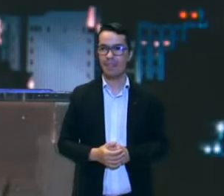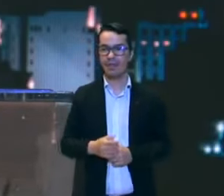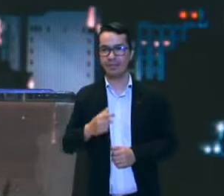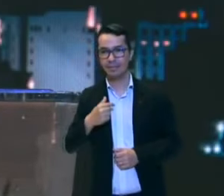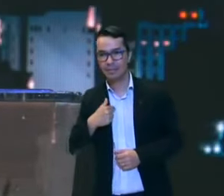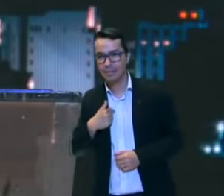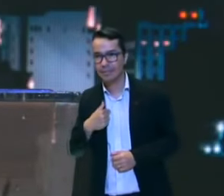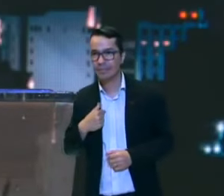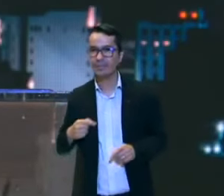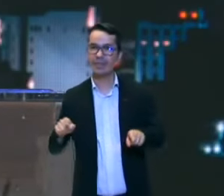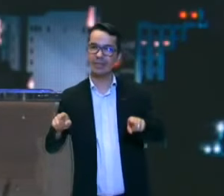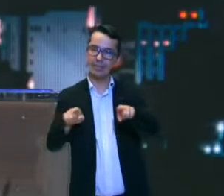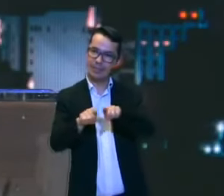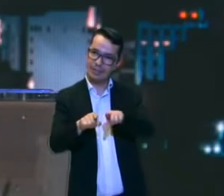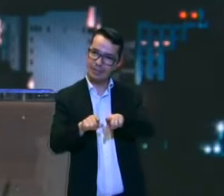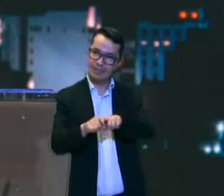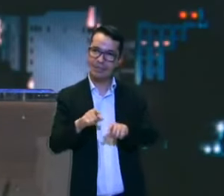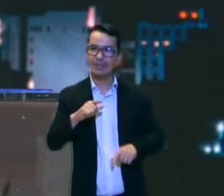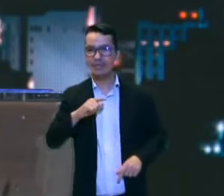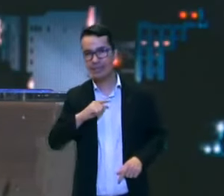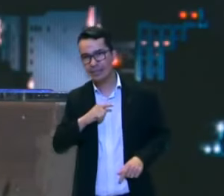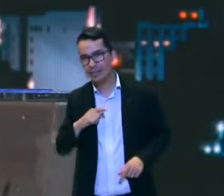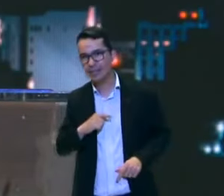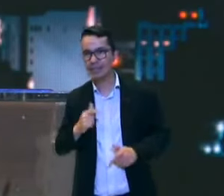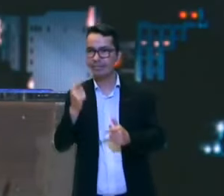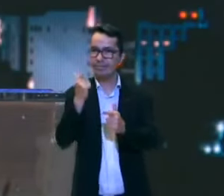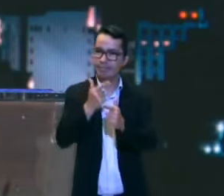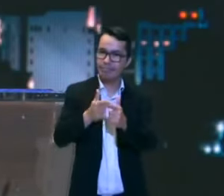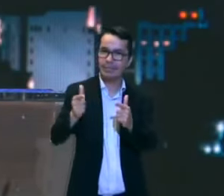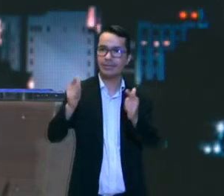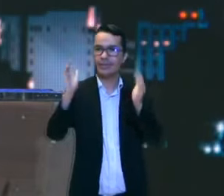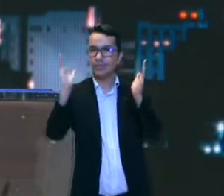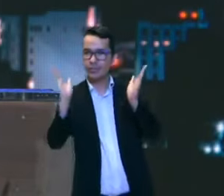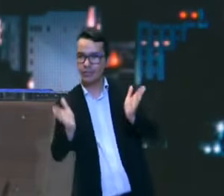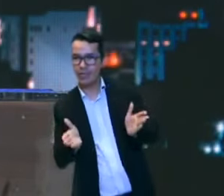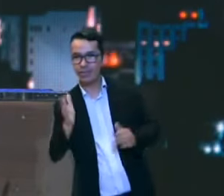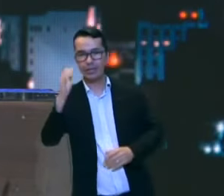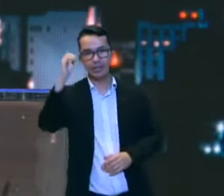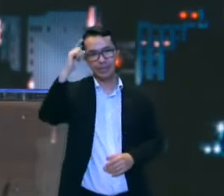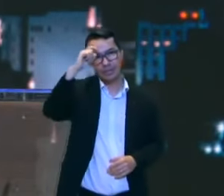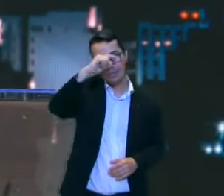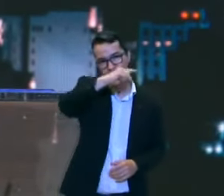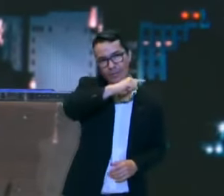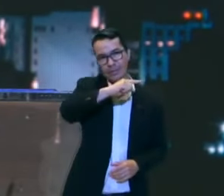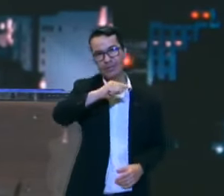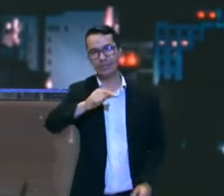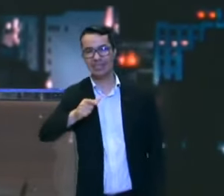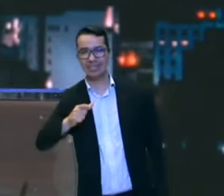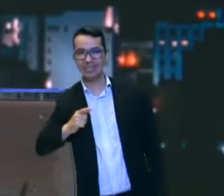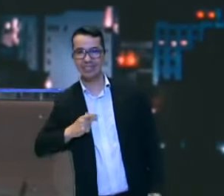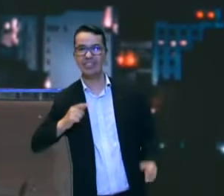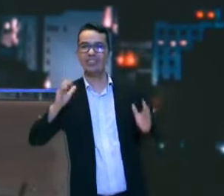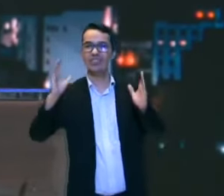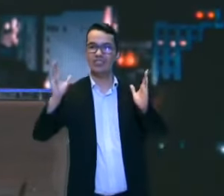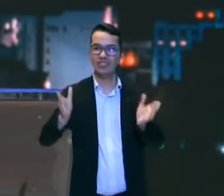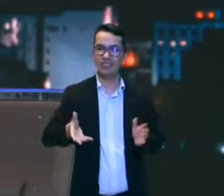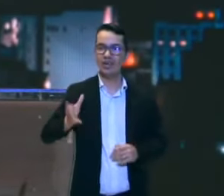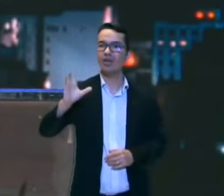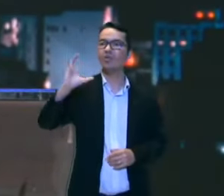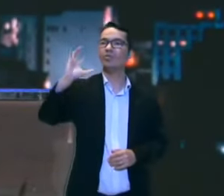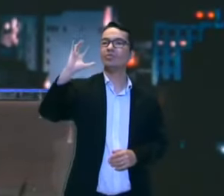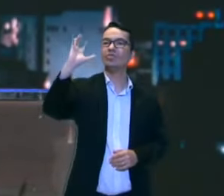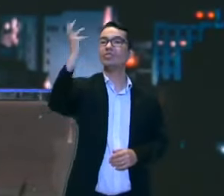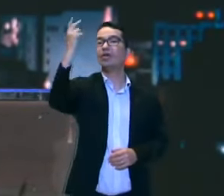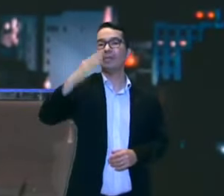coitado, quebrou o joelho, né, pastor? Mas tem alguns tratamentos, eu lembro de me machucar algumas vezes, que eles são